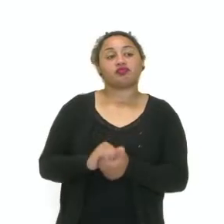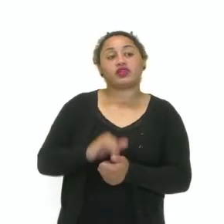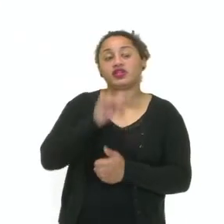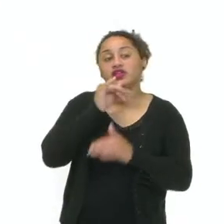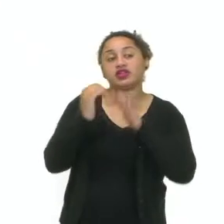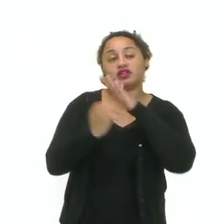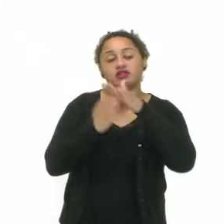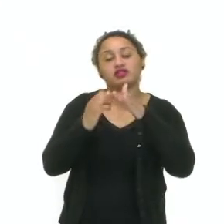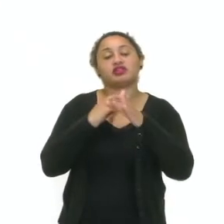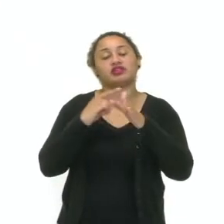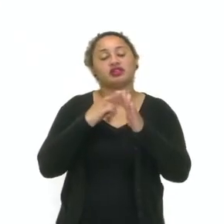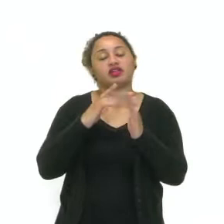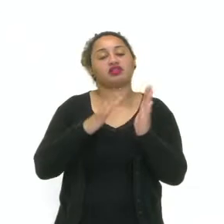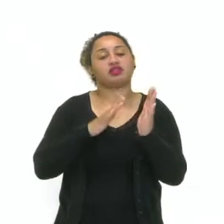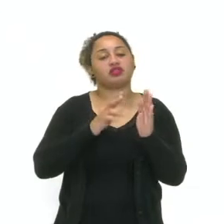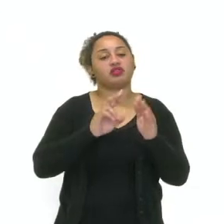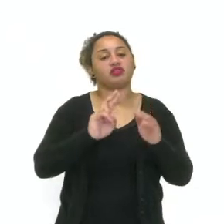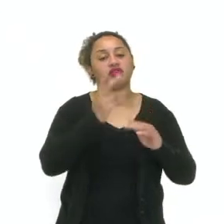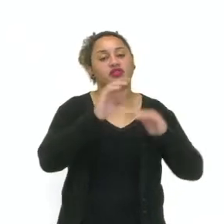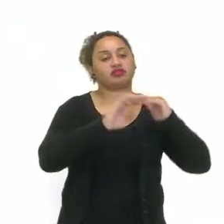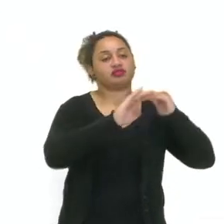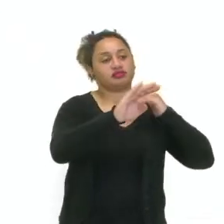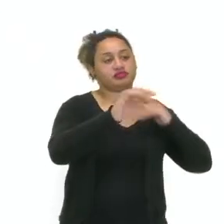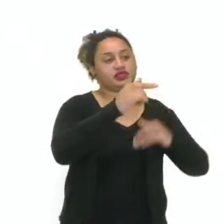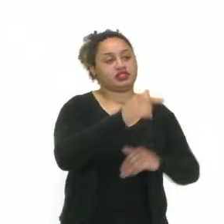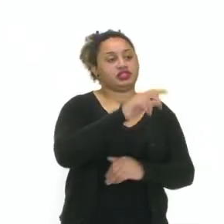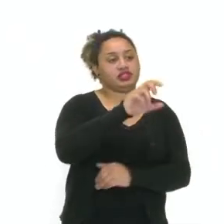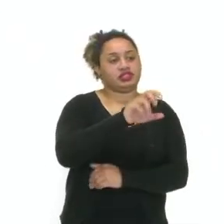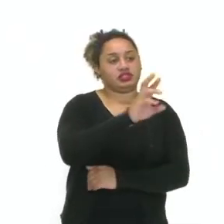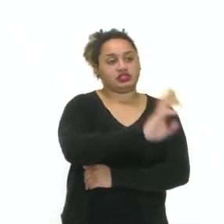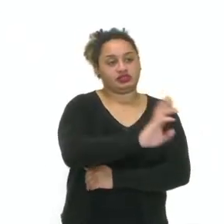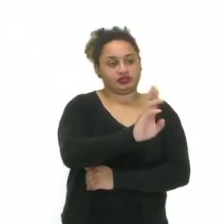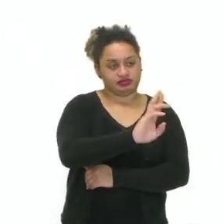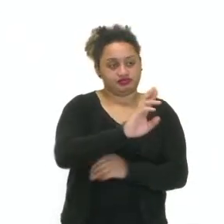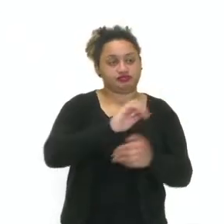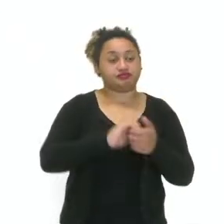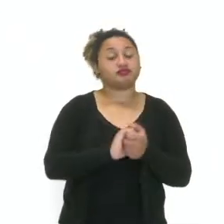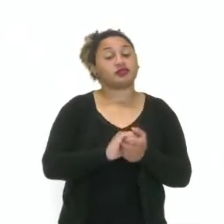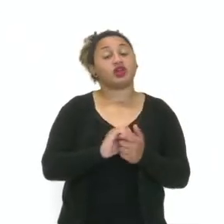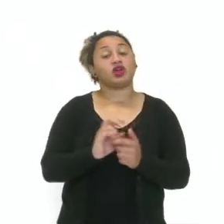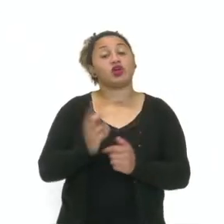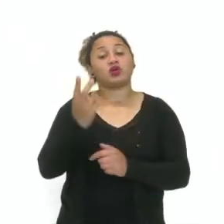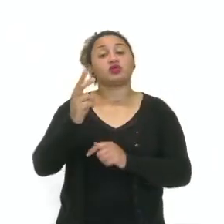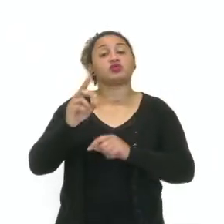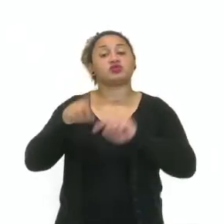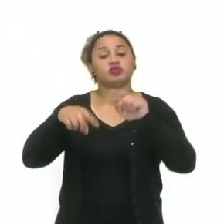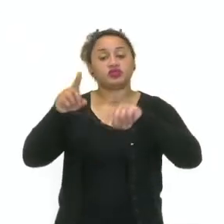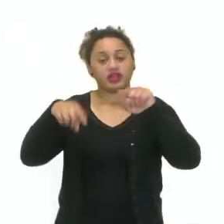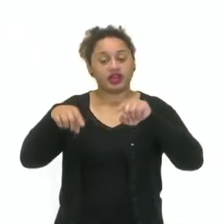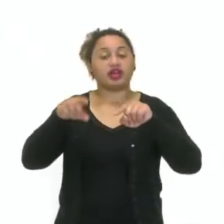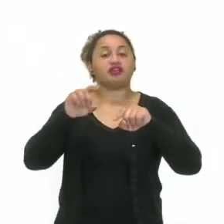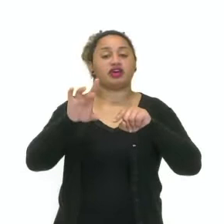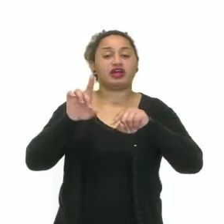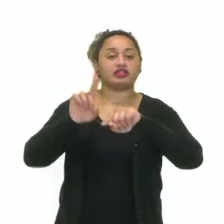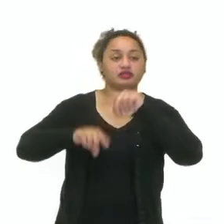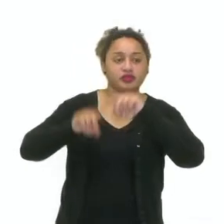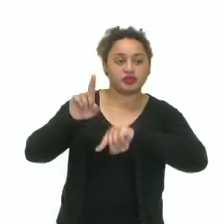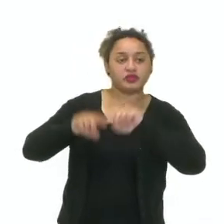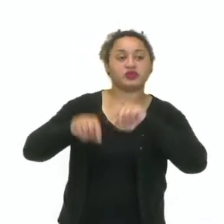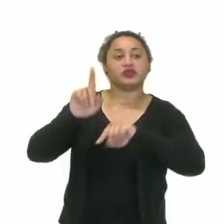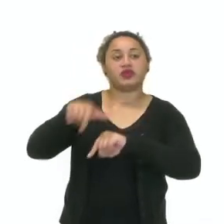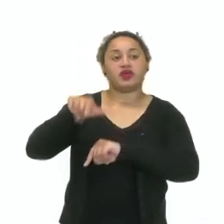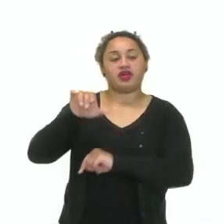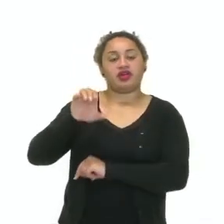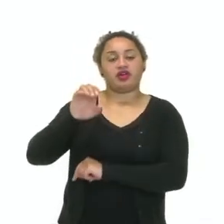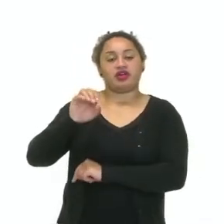empresa tem um custo fixo de R$75 e o custo variável para cada peça é de